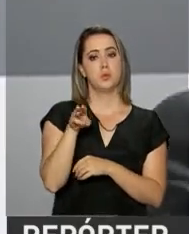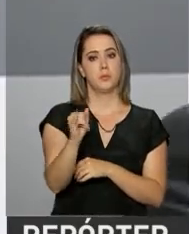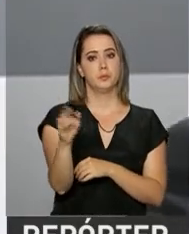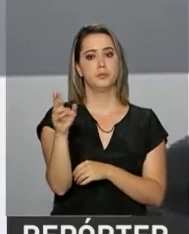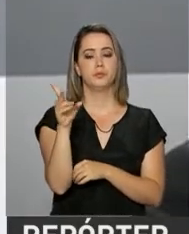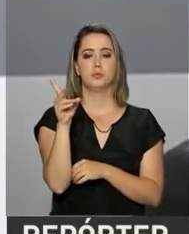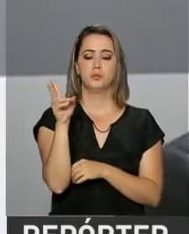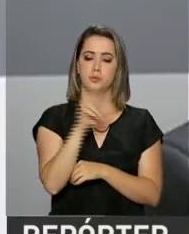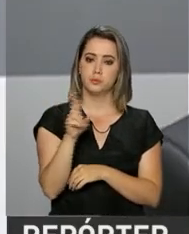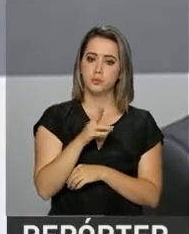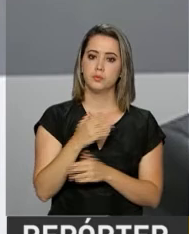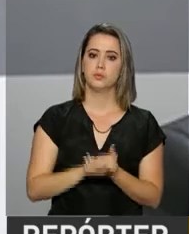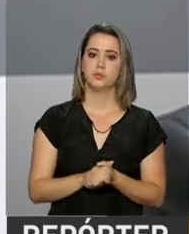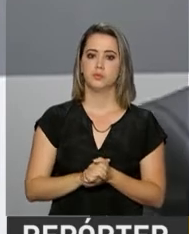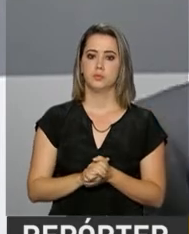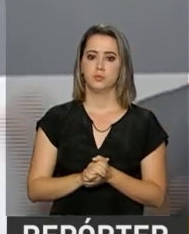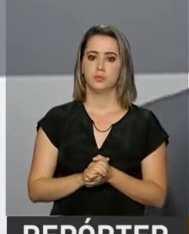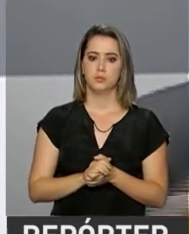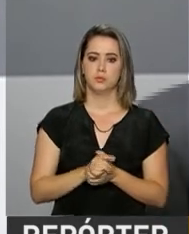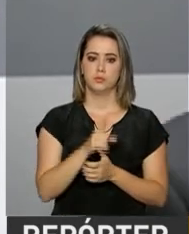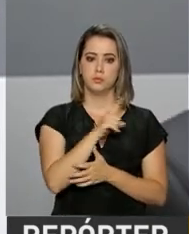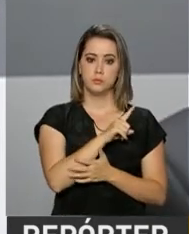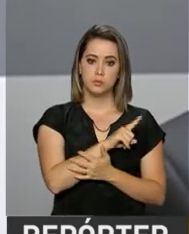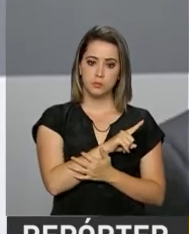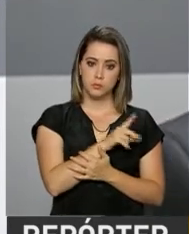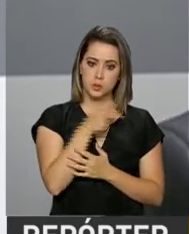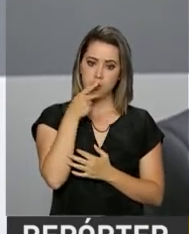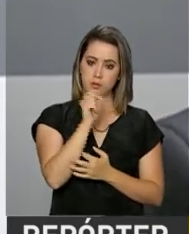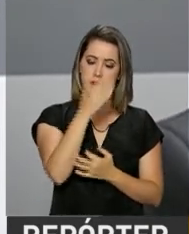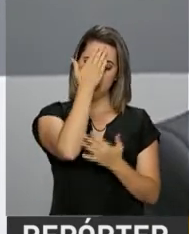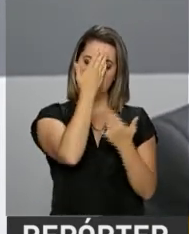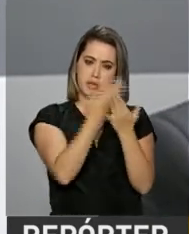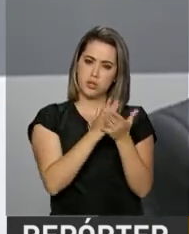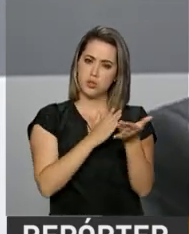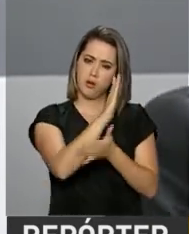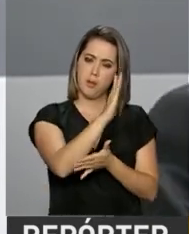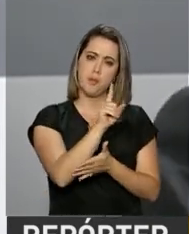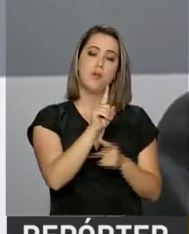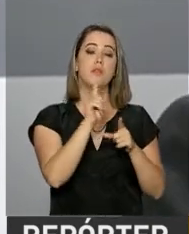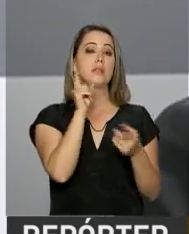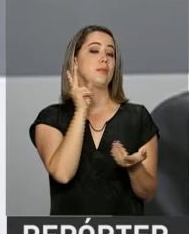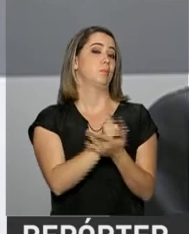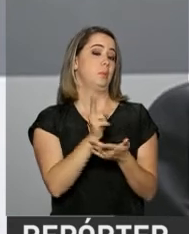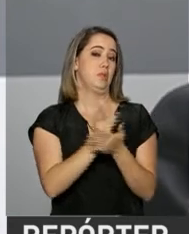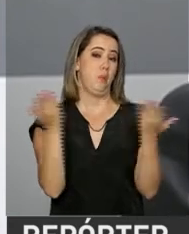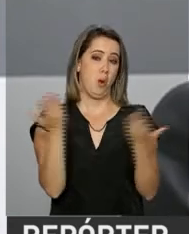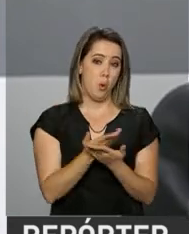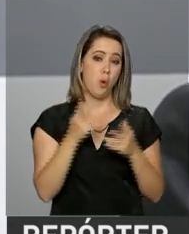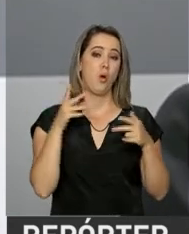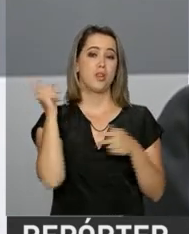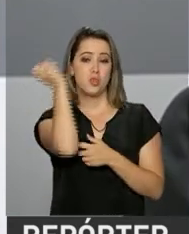reais. Acredito na sua aprovação, apesar das dificuldades que se colocam nesse momento, mas convicto de